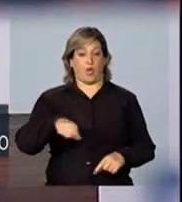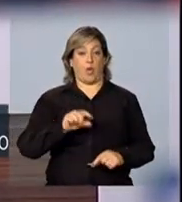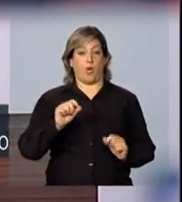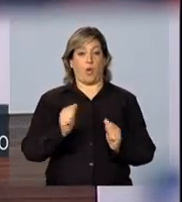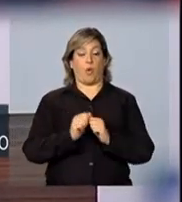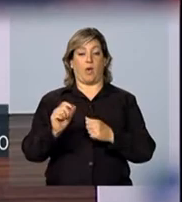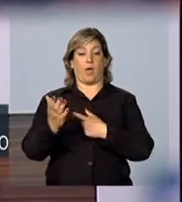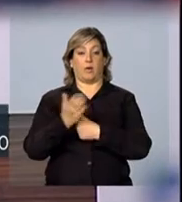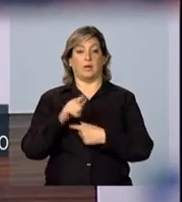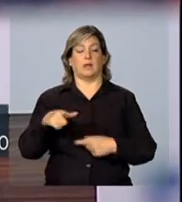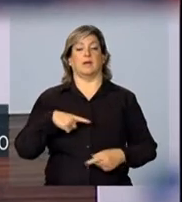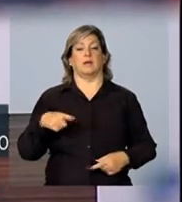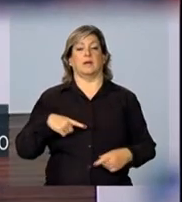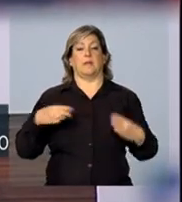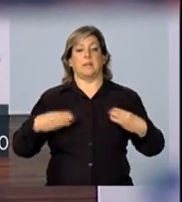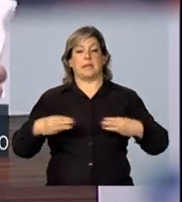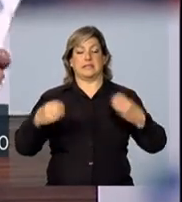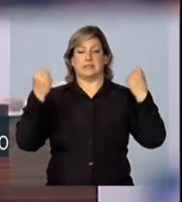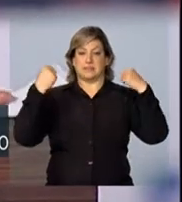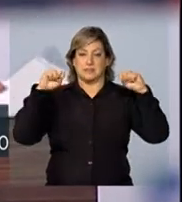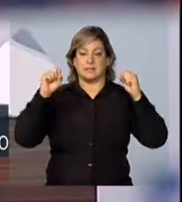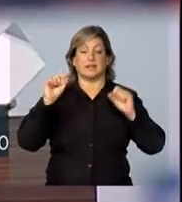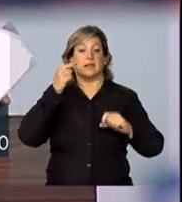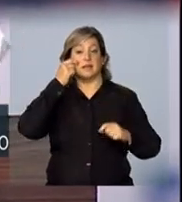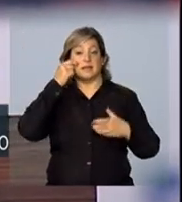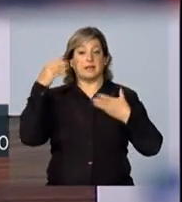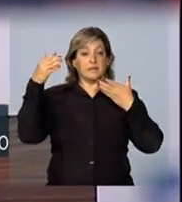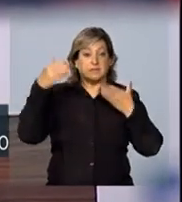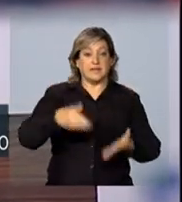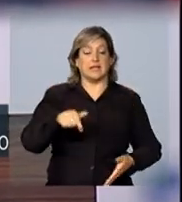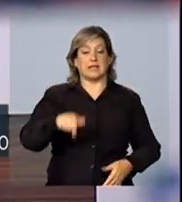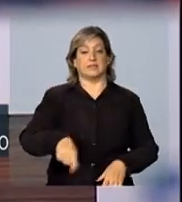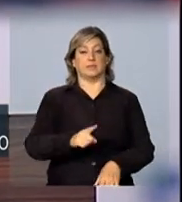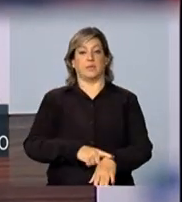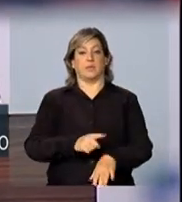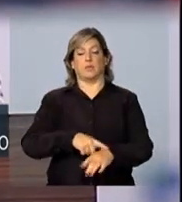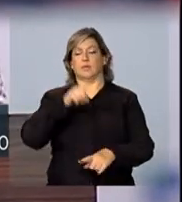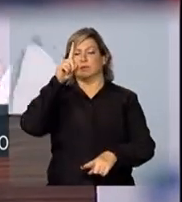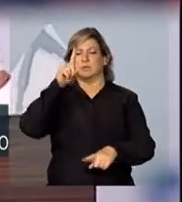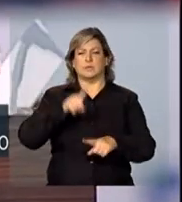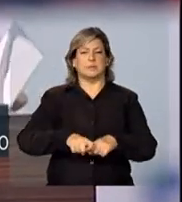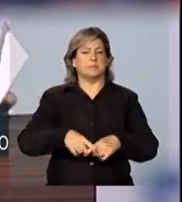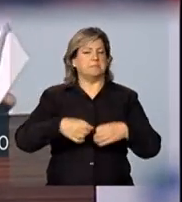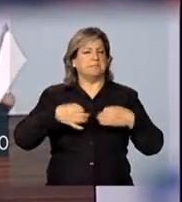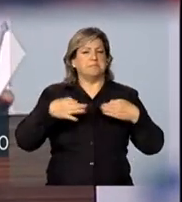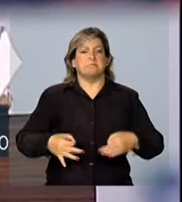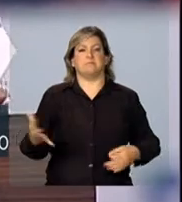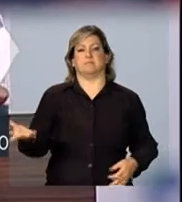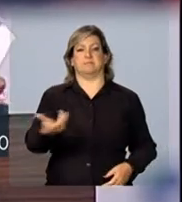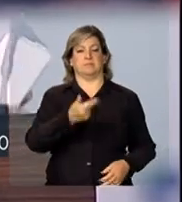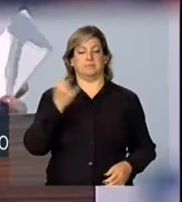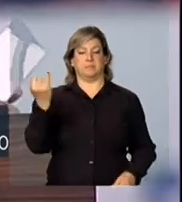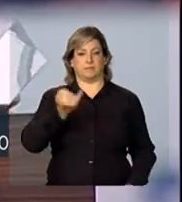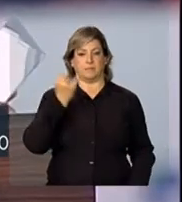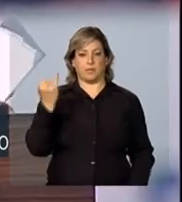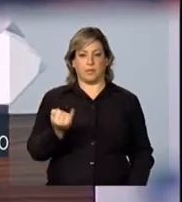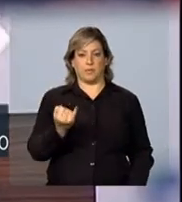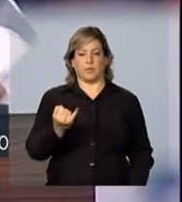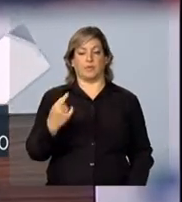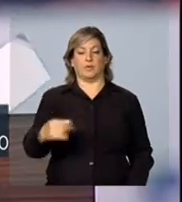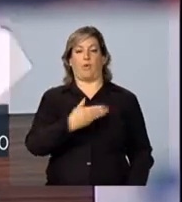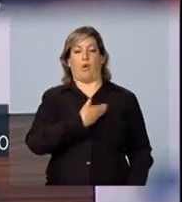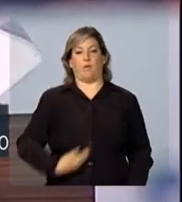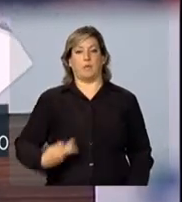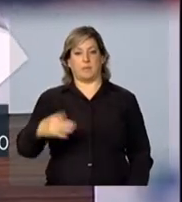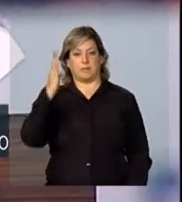apoio do Ministério do Esporte com a presença deste momento absolutamente simples do estado brasileiro